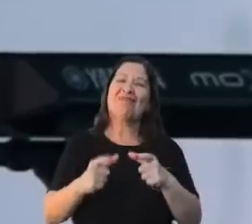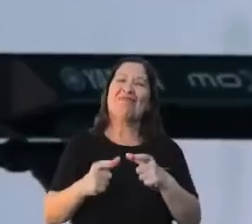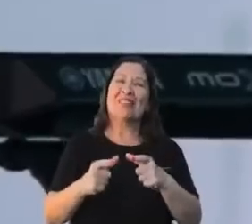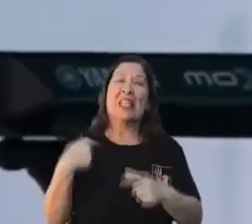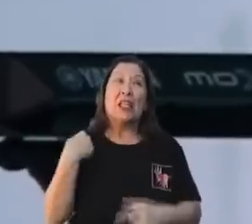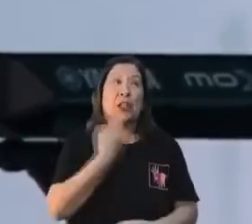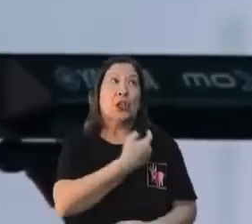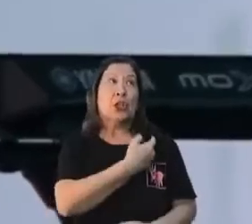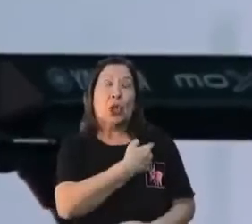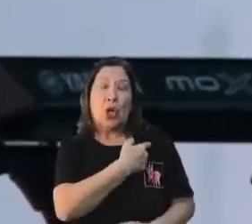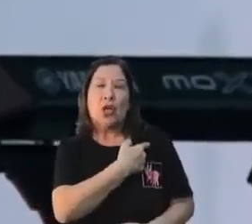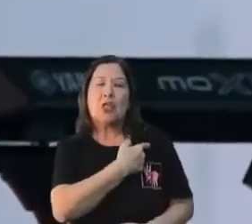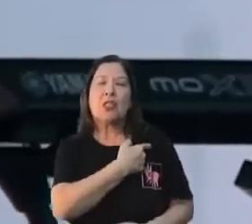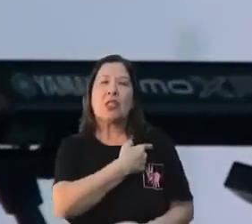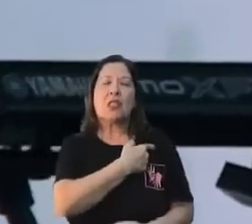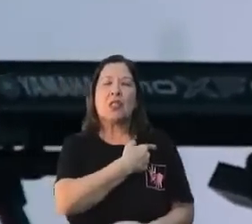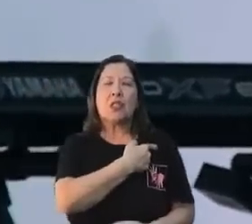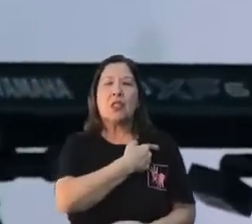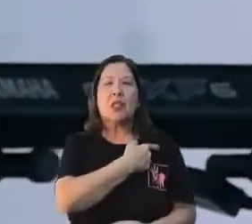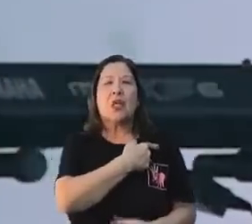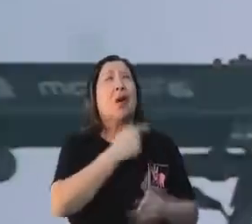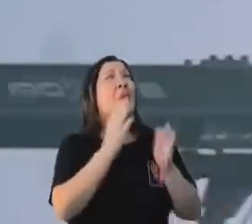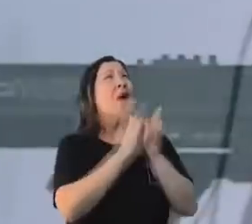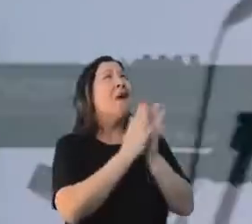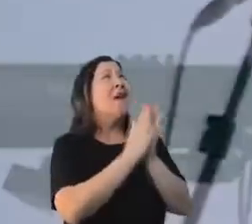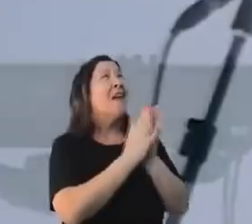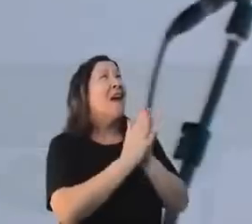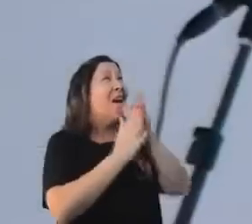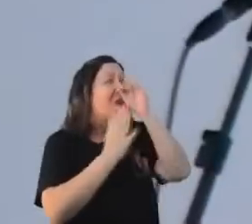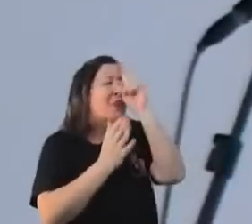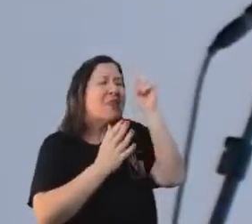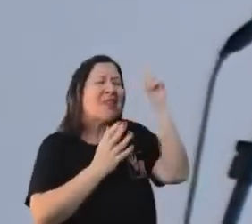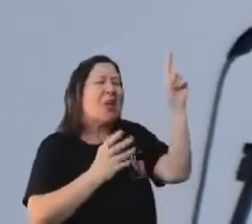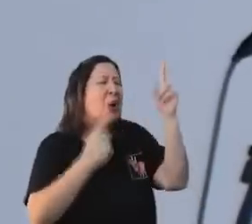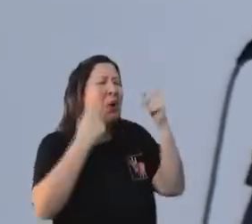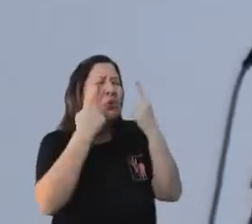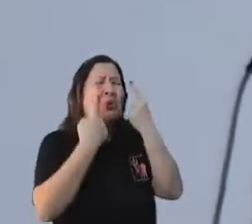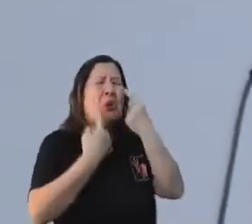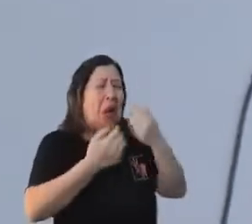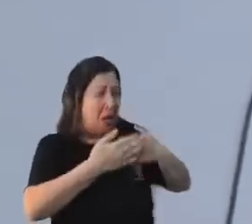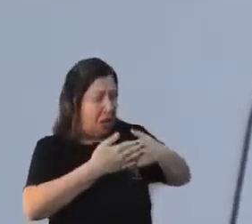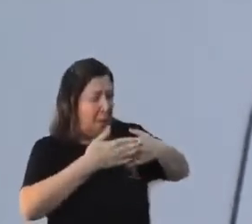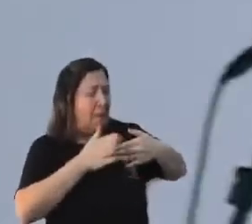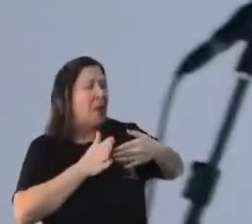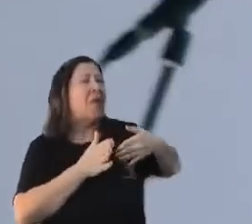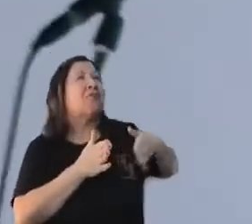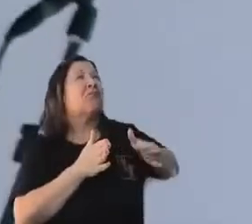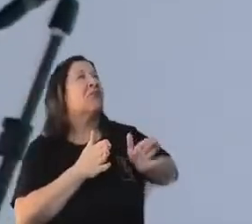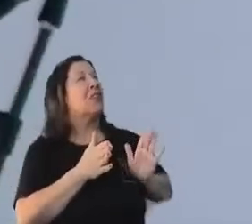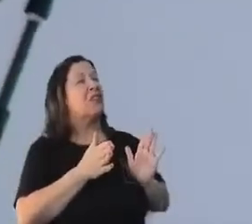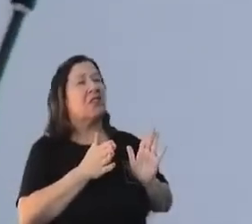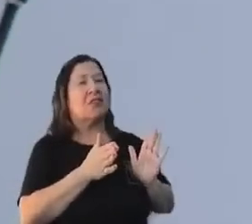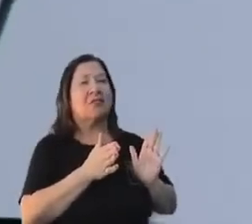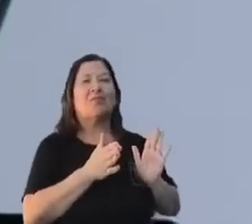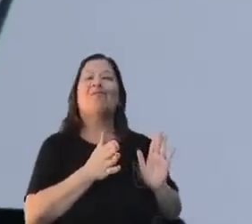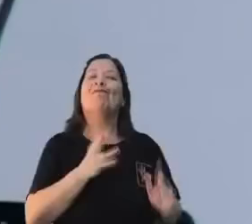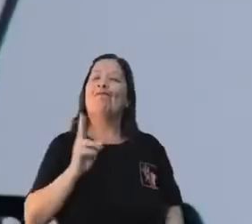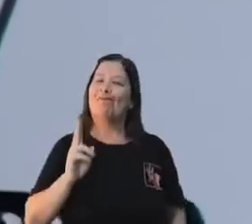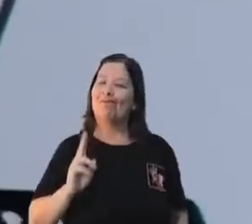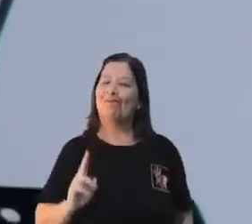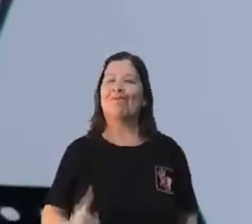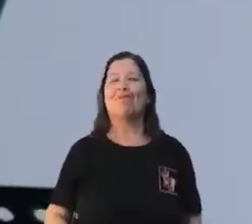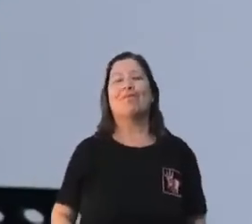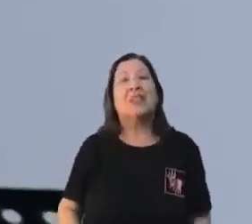refrigério do que assentarmos-nos aos pés do Senhor Jesus. Mas agora,